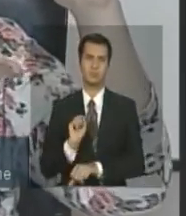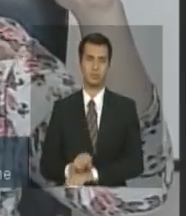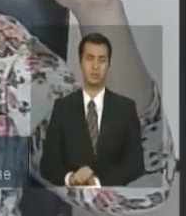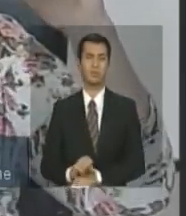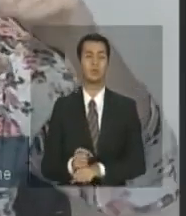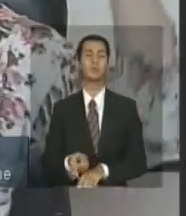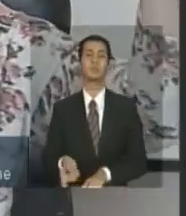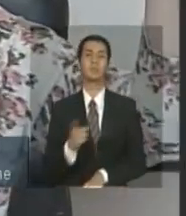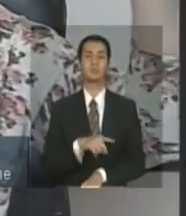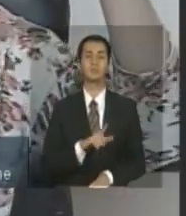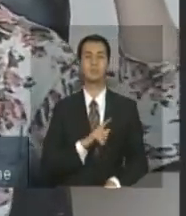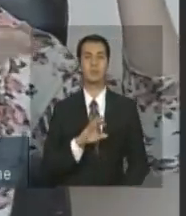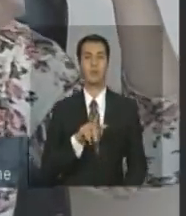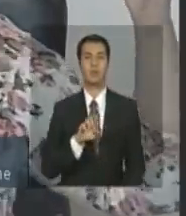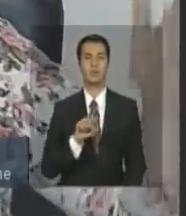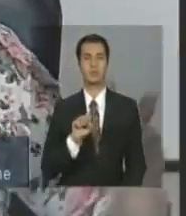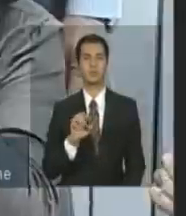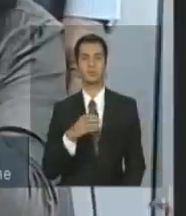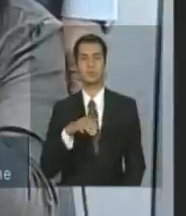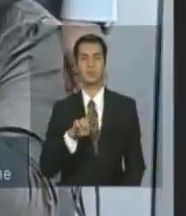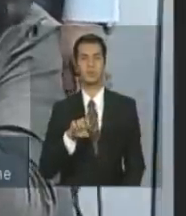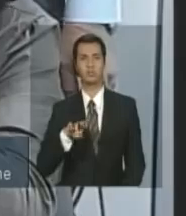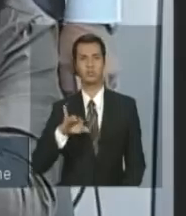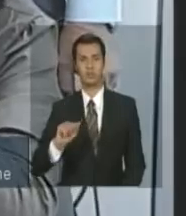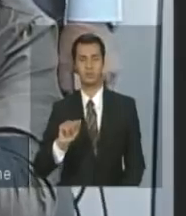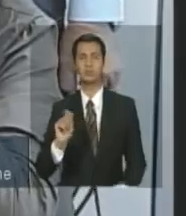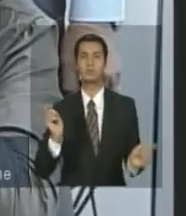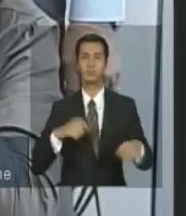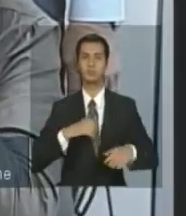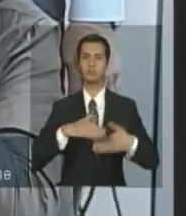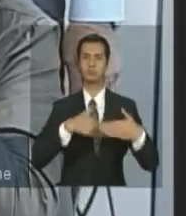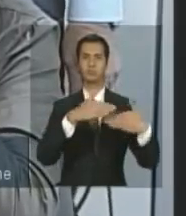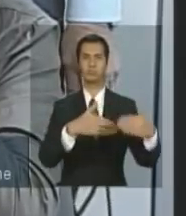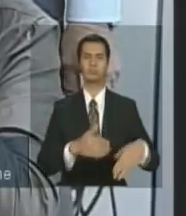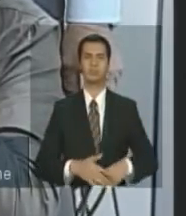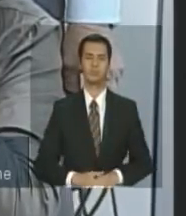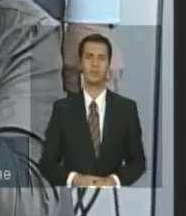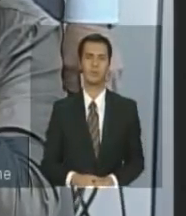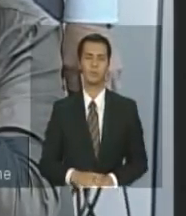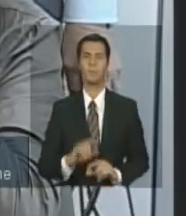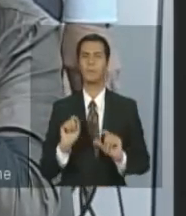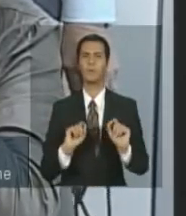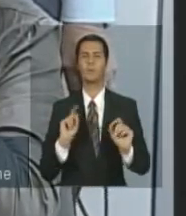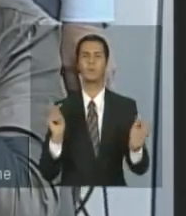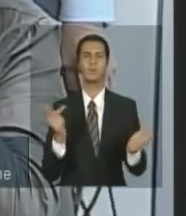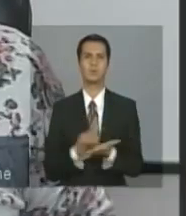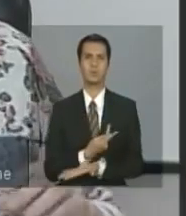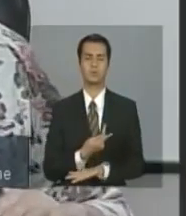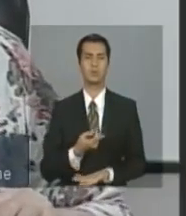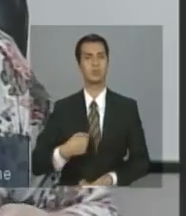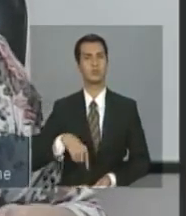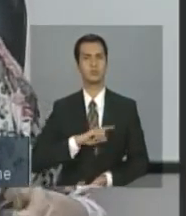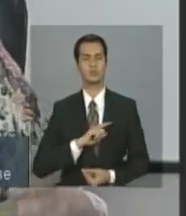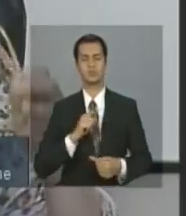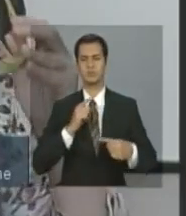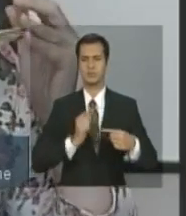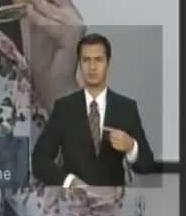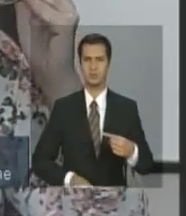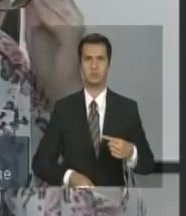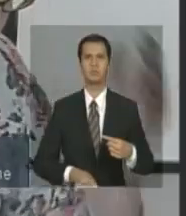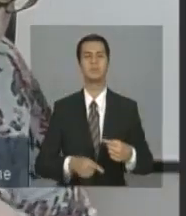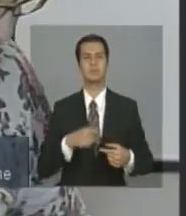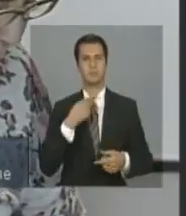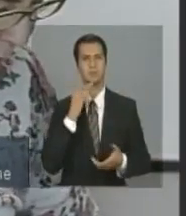ser classe média, possam subir. Em nenhuma faixa. Qual que é a nossa discordância, para ser